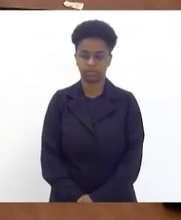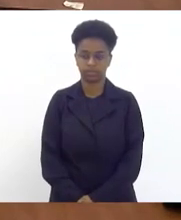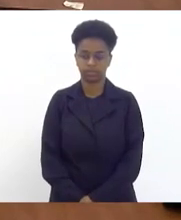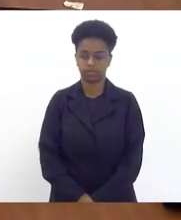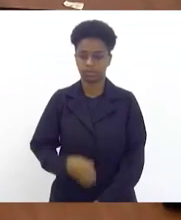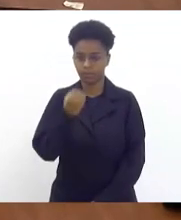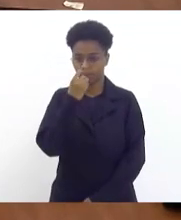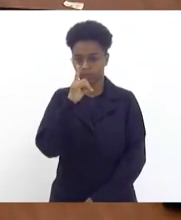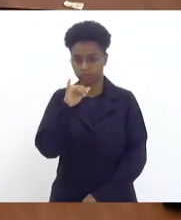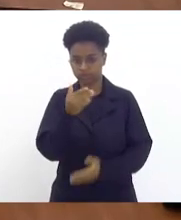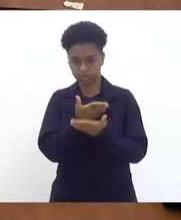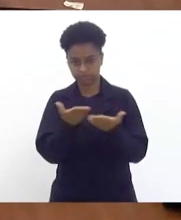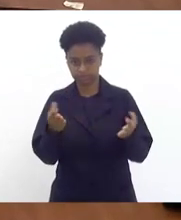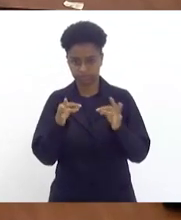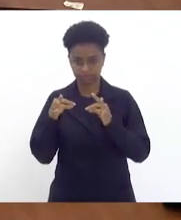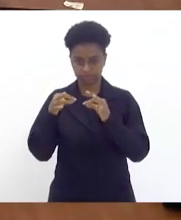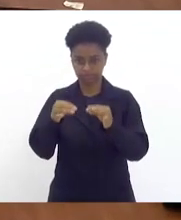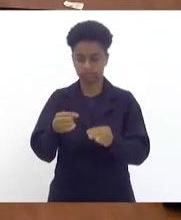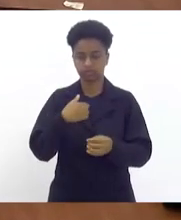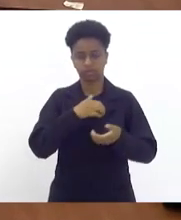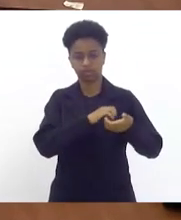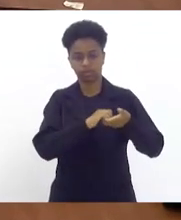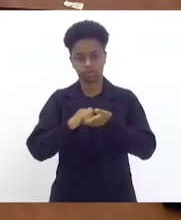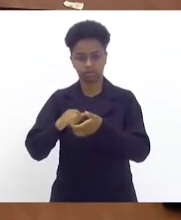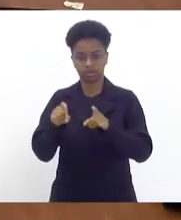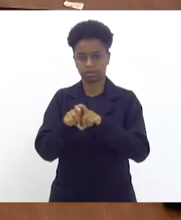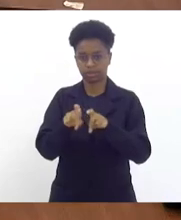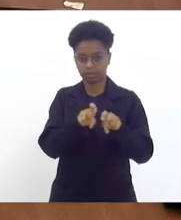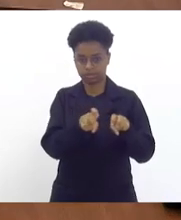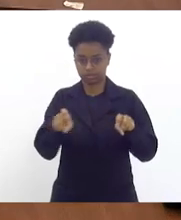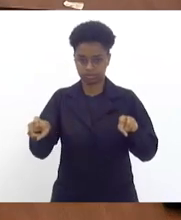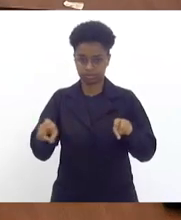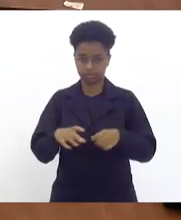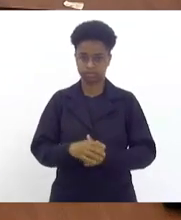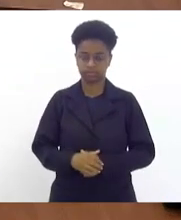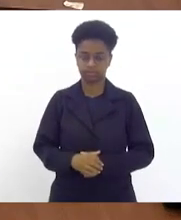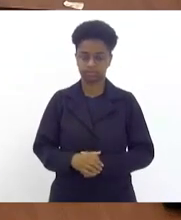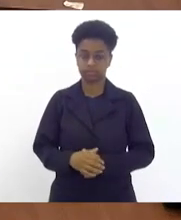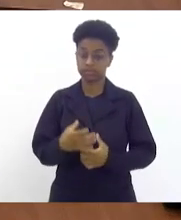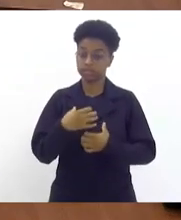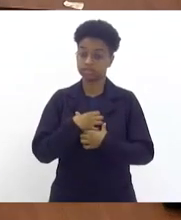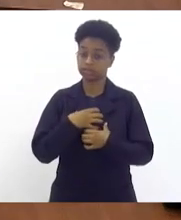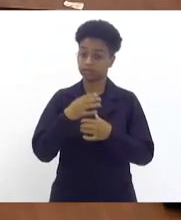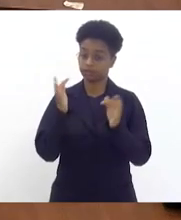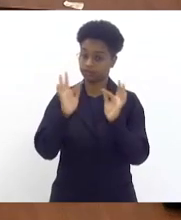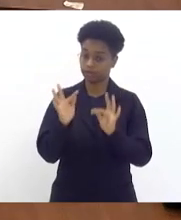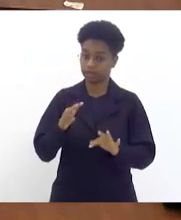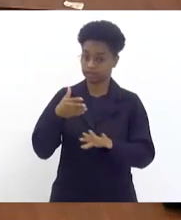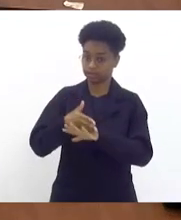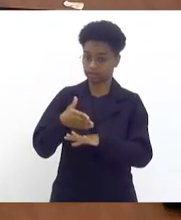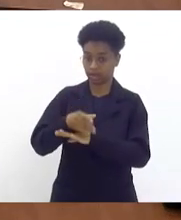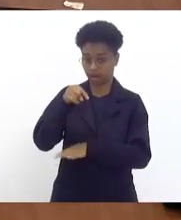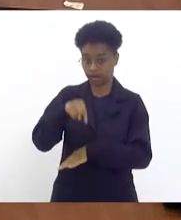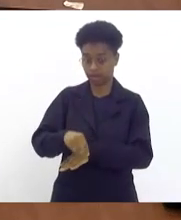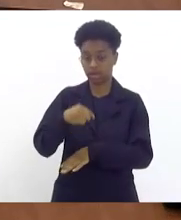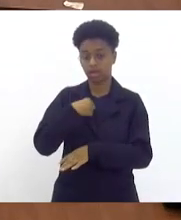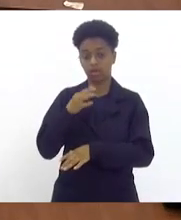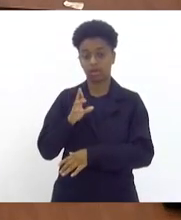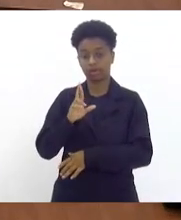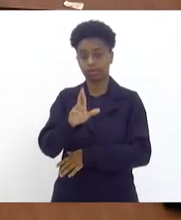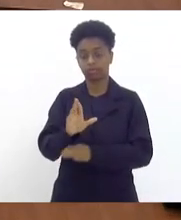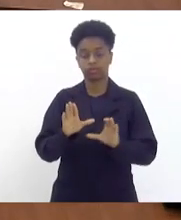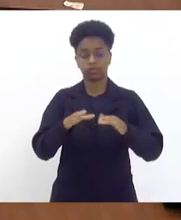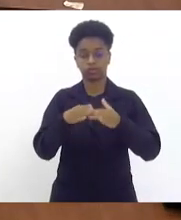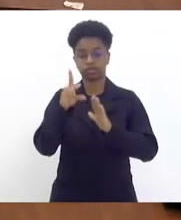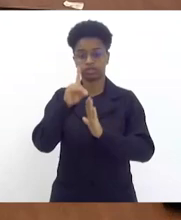Bom dia a todos bom dia Queria cumprimentar e saudar a mesa Fico muito feliz de estar aqui eu tô representando a comissão de direito